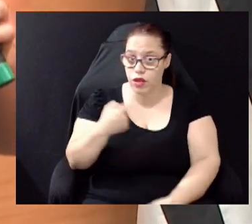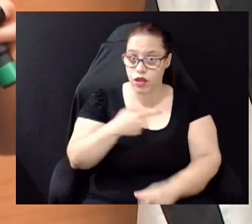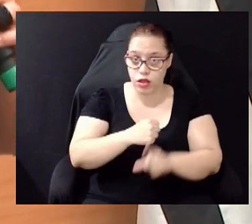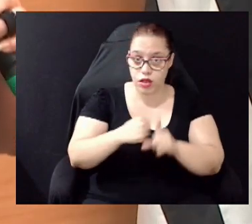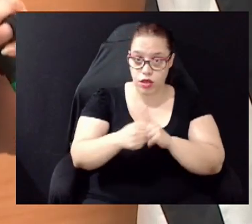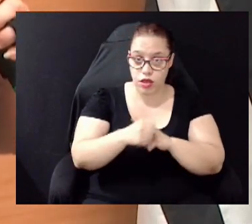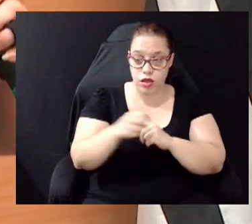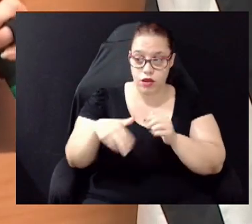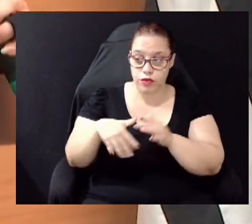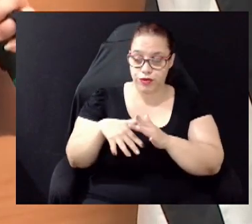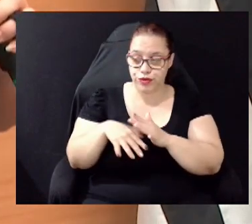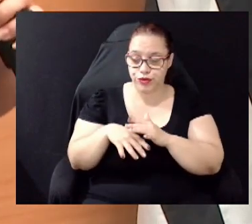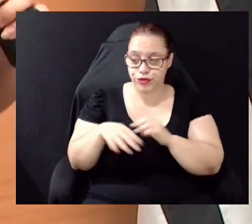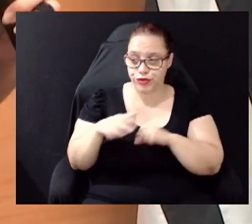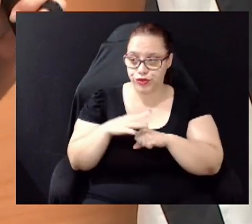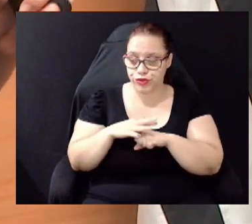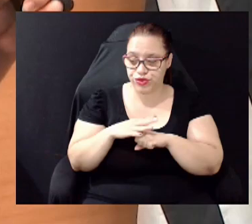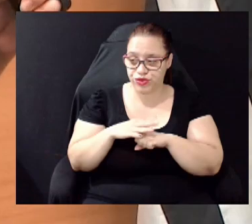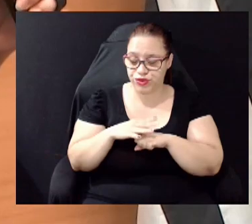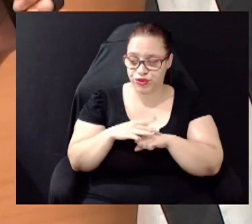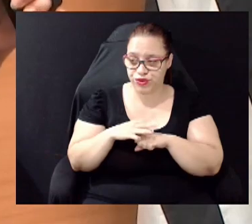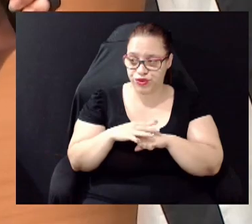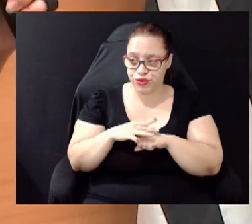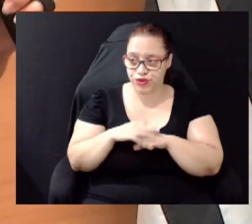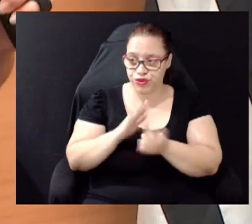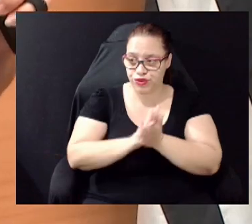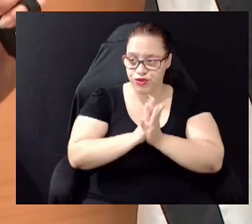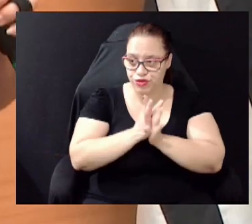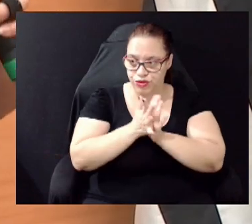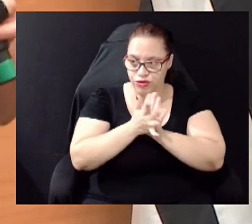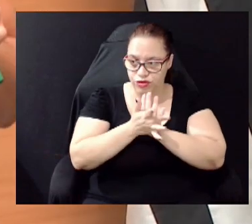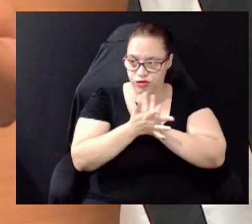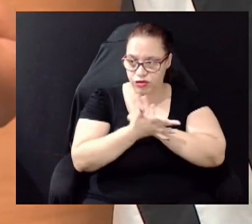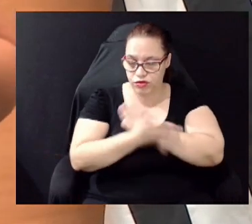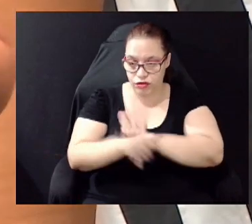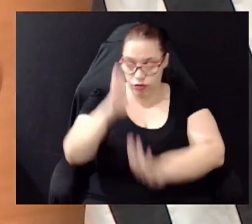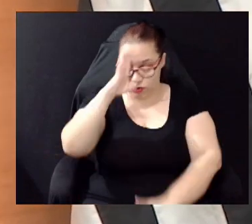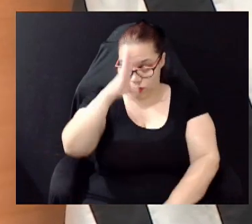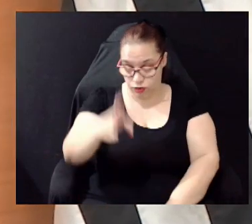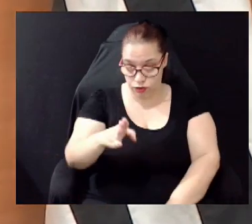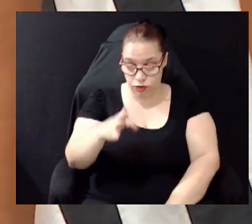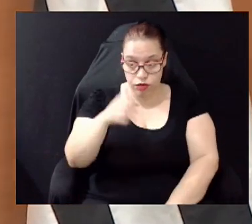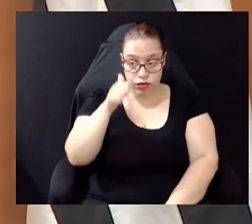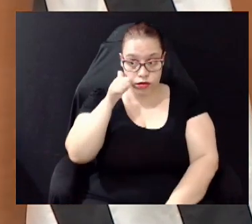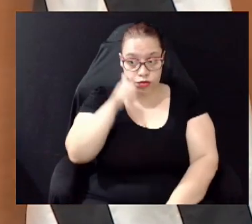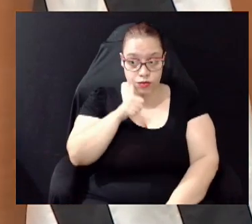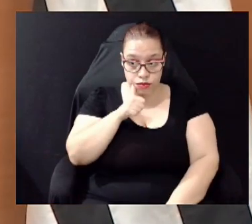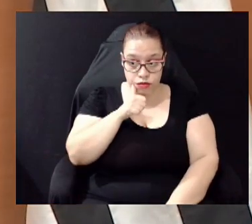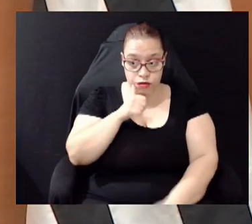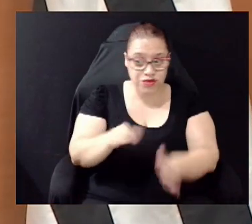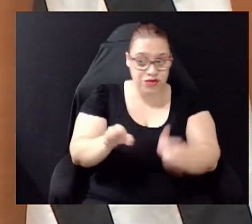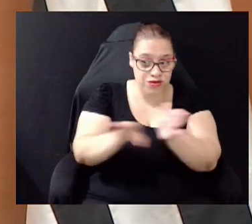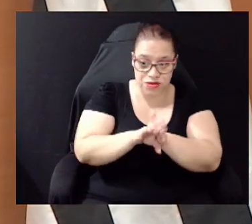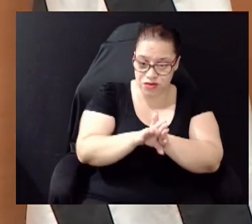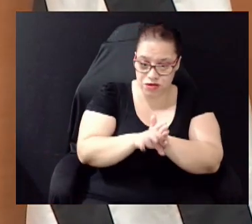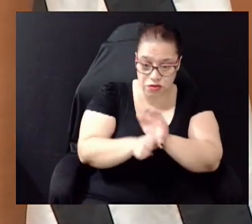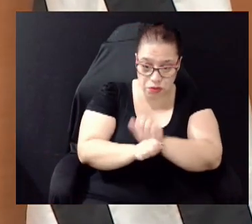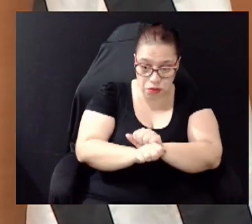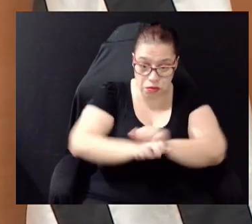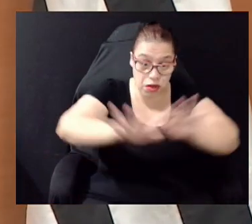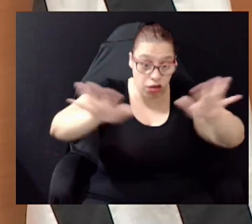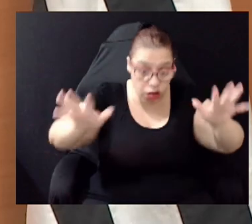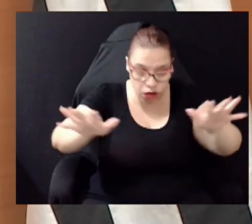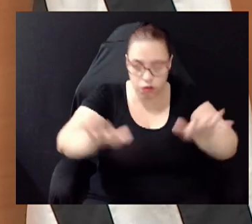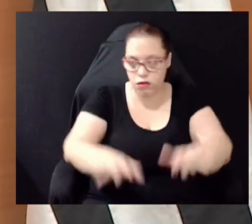está massacrando os trabalhadores, está massacrando principalmente as mulheres. E isso, chega um momento que isso vai explodir. E eu acho que é